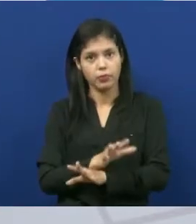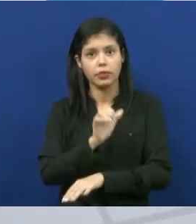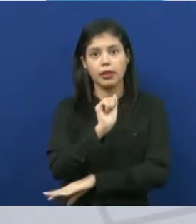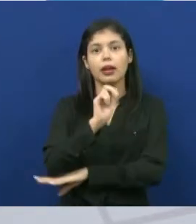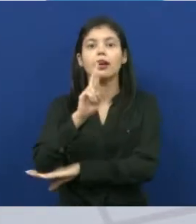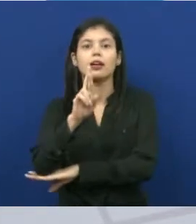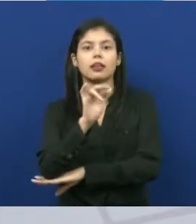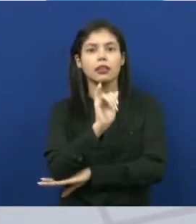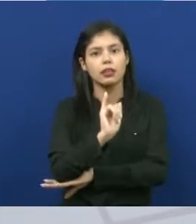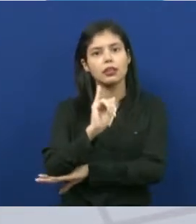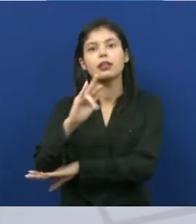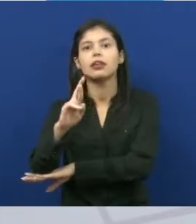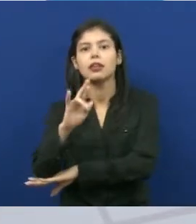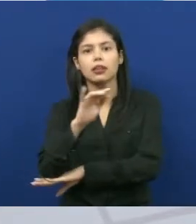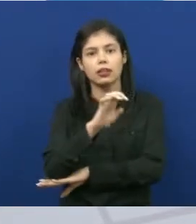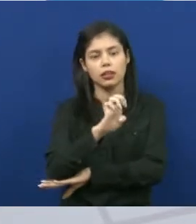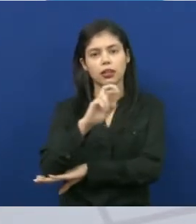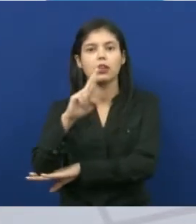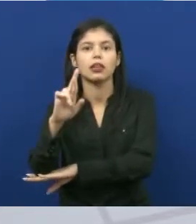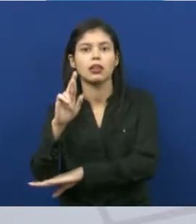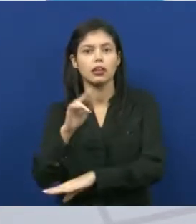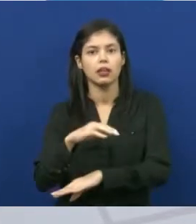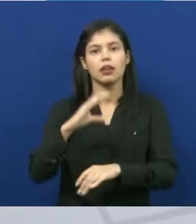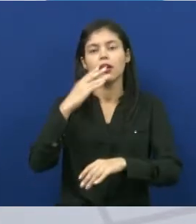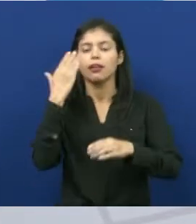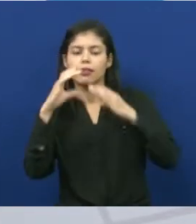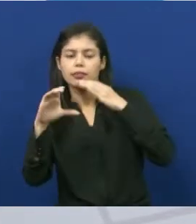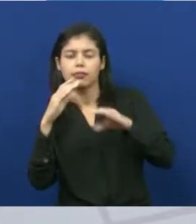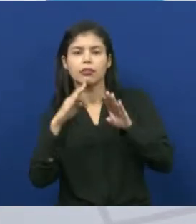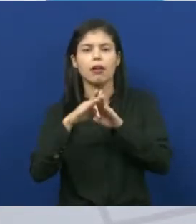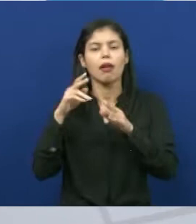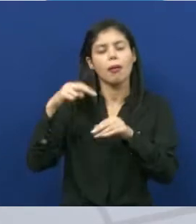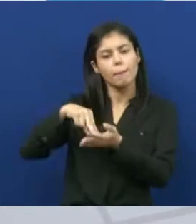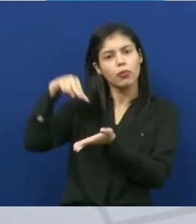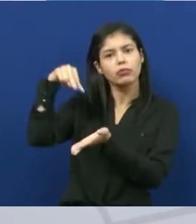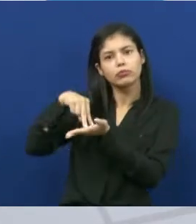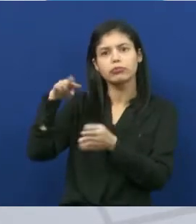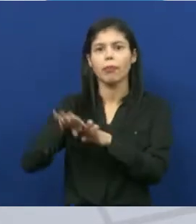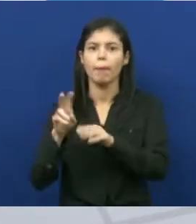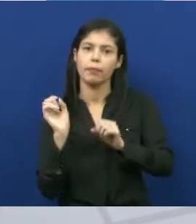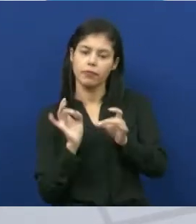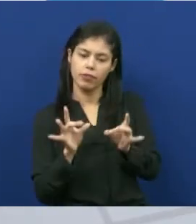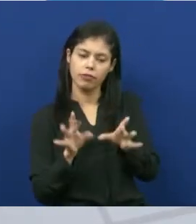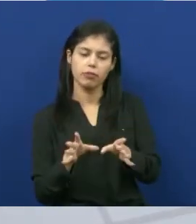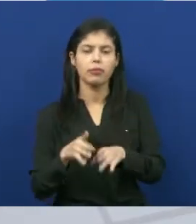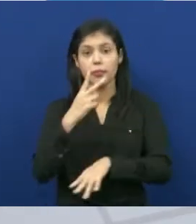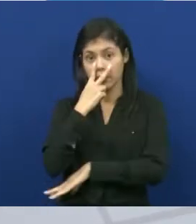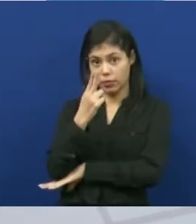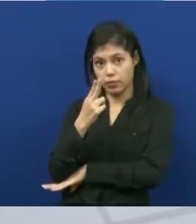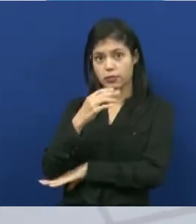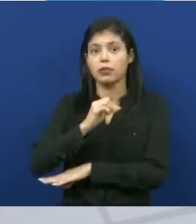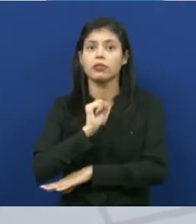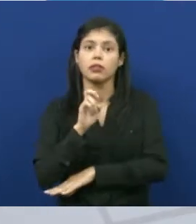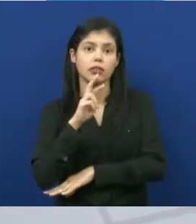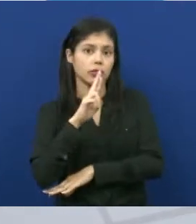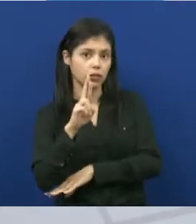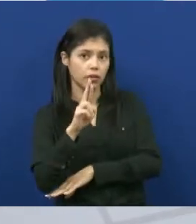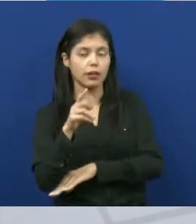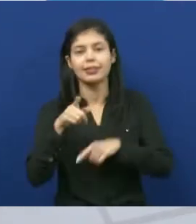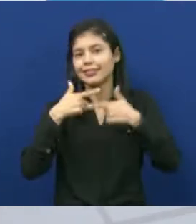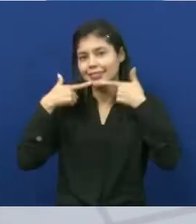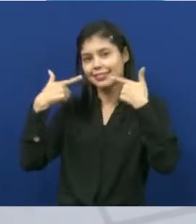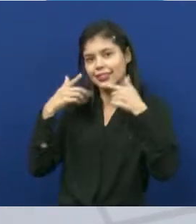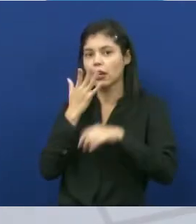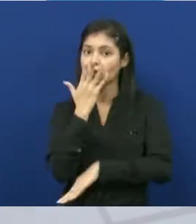ar, ou ir. Cantar, pular, brincar, vender, parecer, ser,